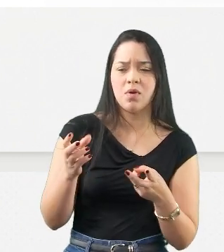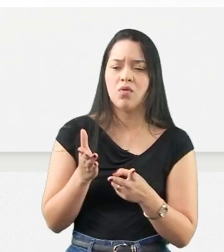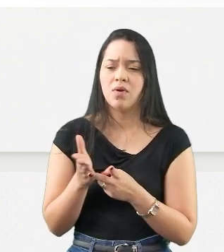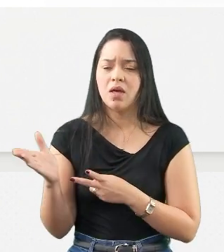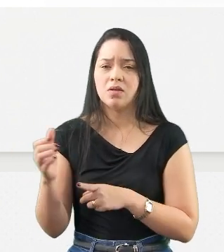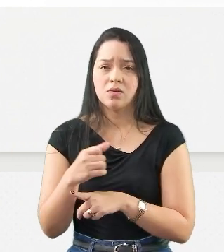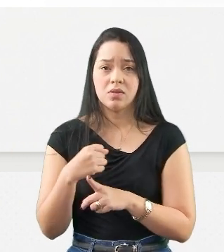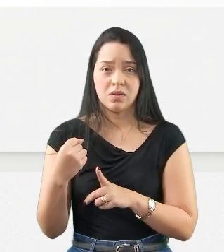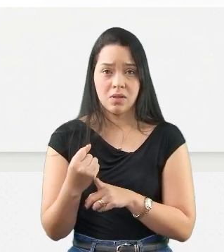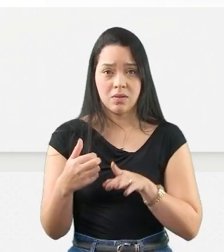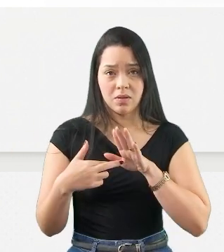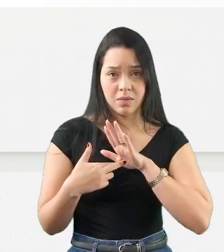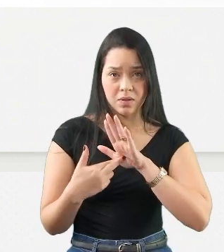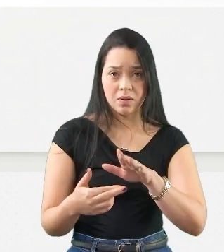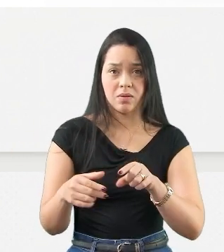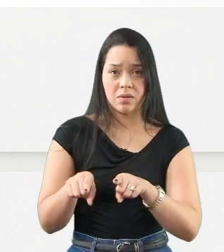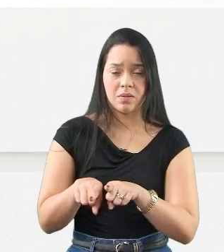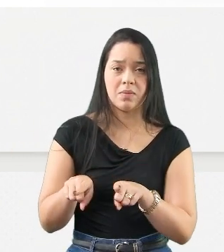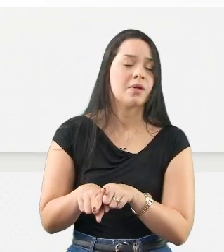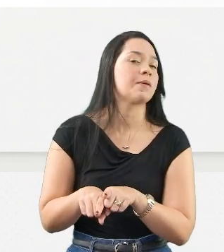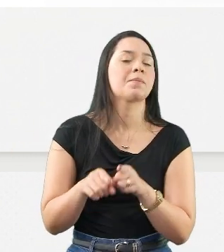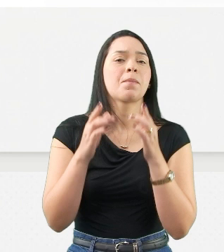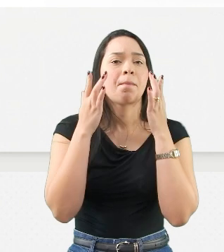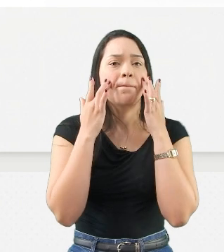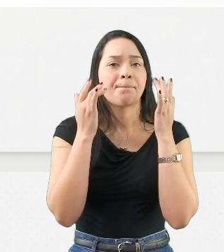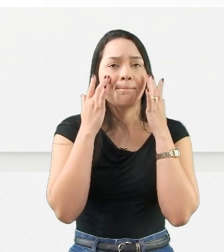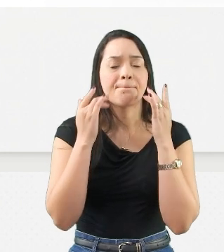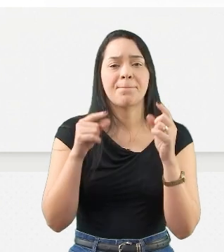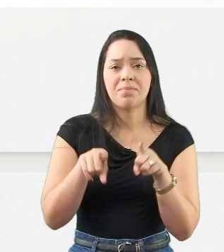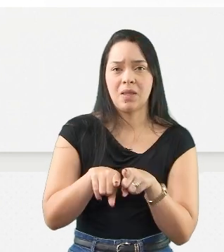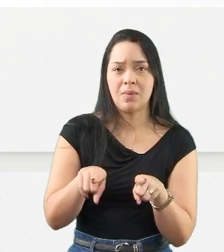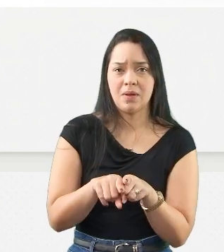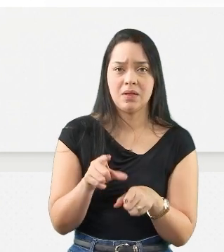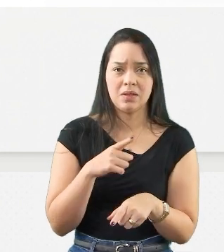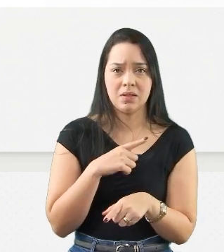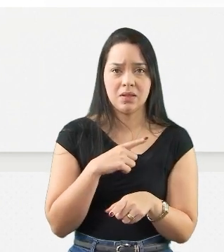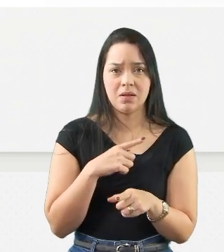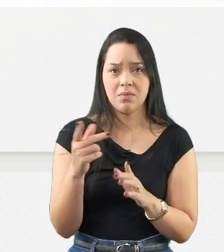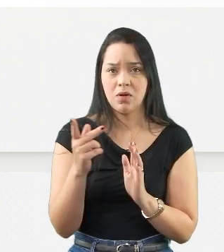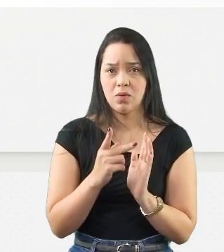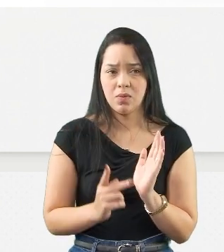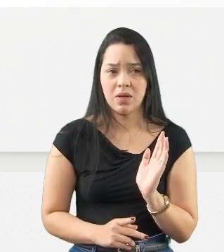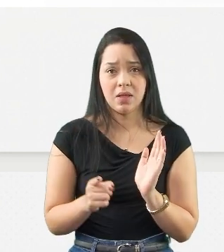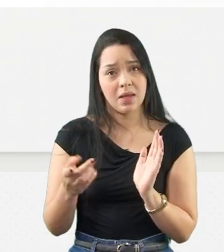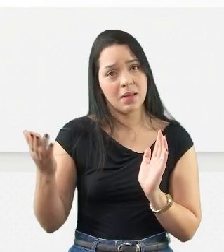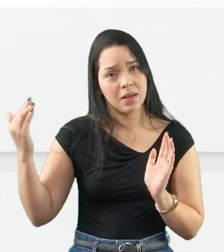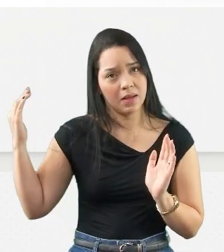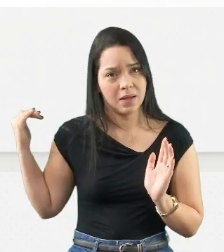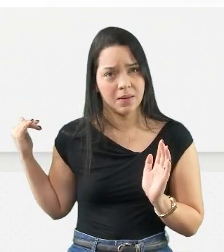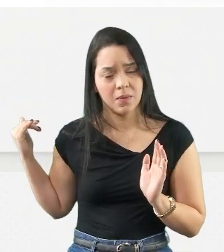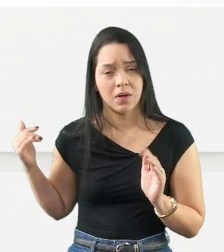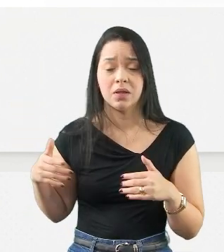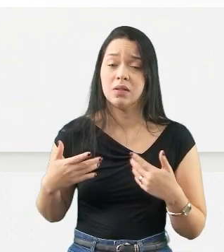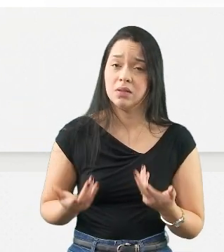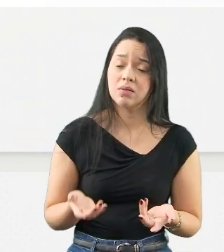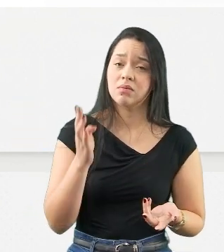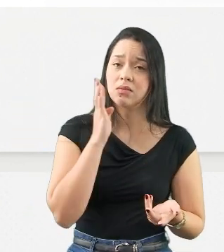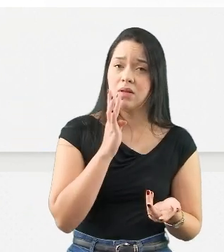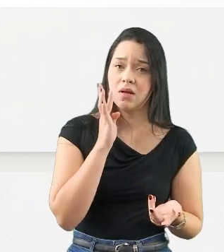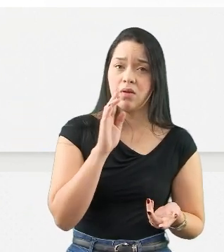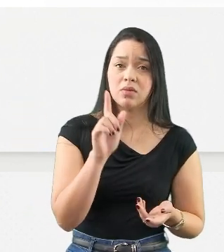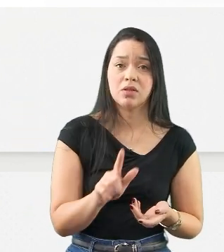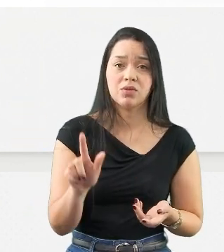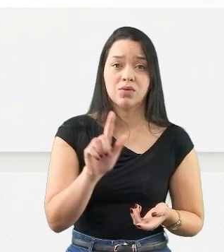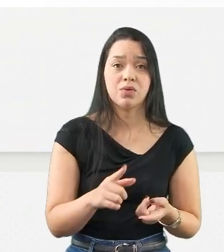sendo representado ali de forma artística, né, pelo autor e pelo poeta daquela época. Então isso é bem legal da